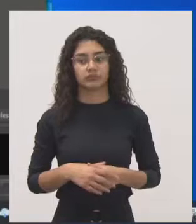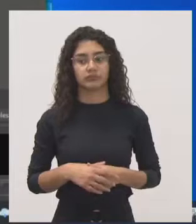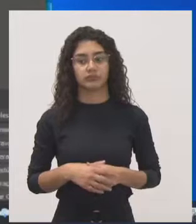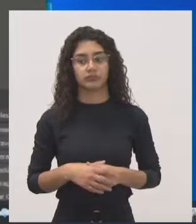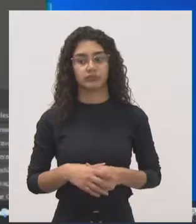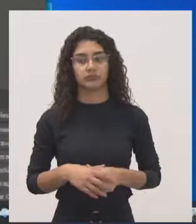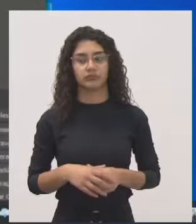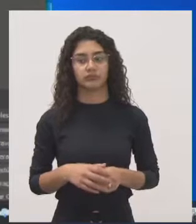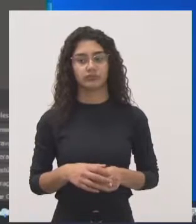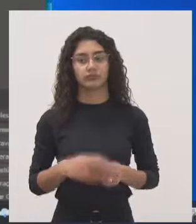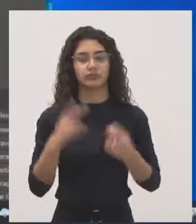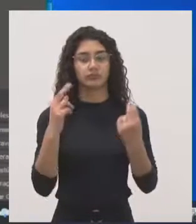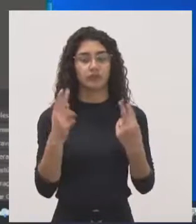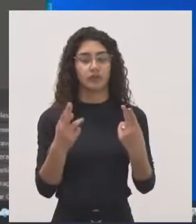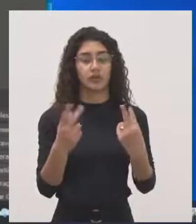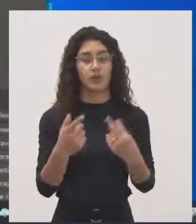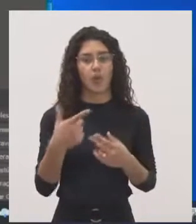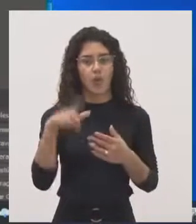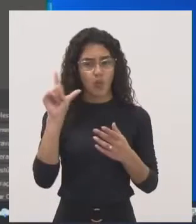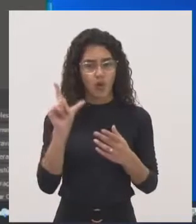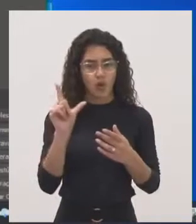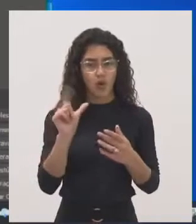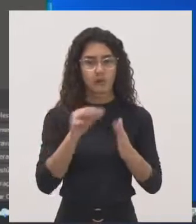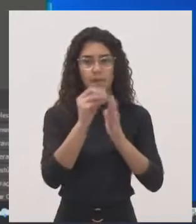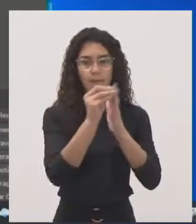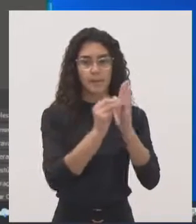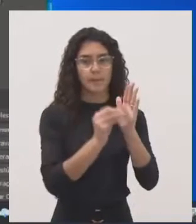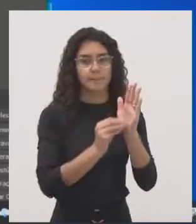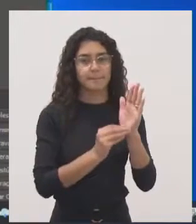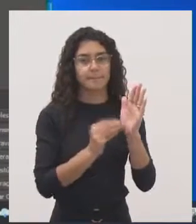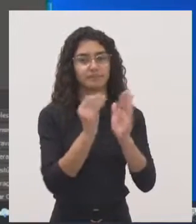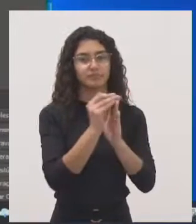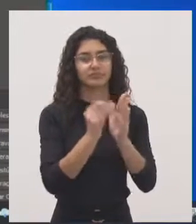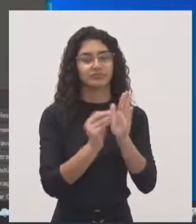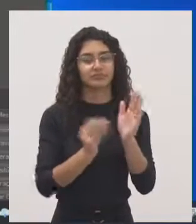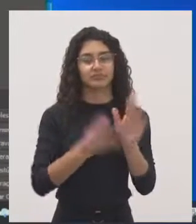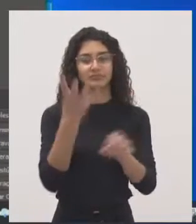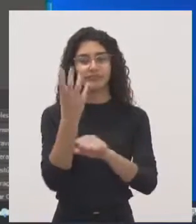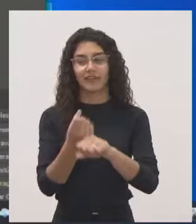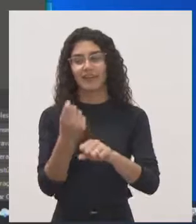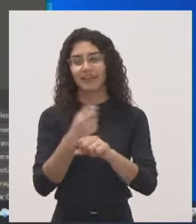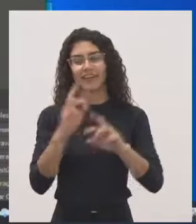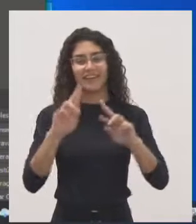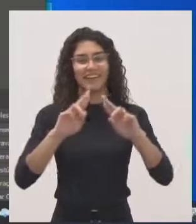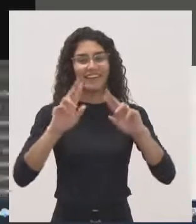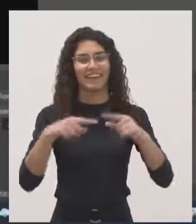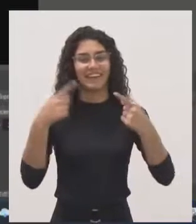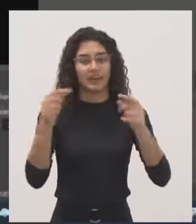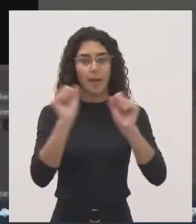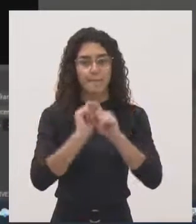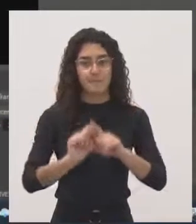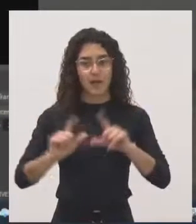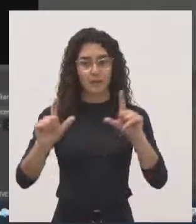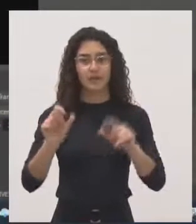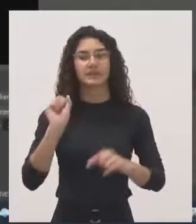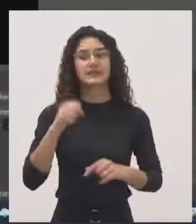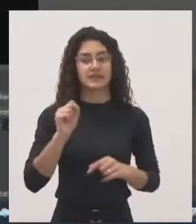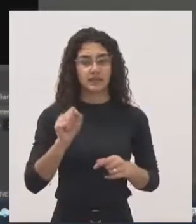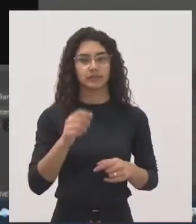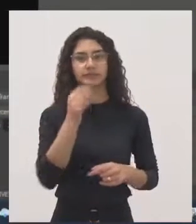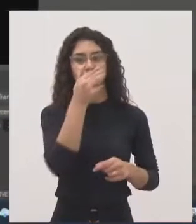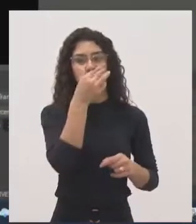Vamos fechar. É da mesma forma que o outro, né, Giovanni? Você vai pondo o Next, ele vai instalar e automaticamente ele abre, né? Isso, aqui, tá